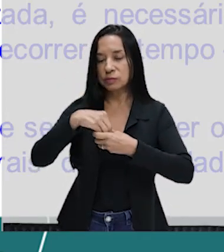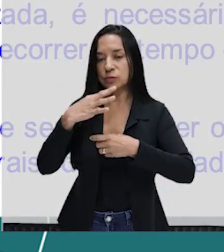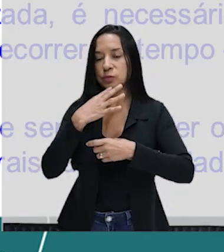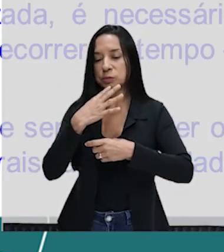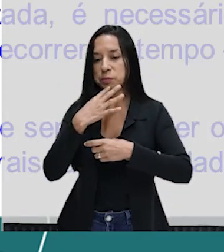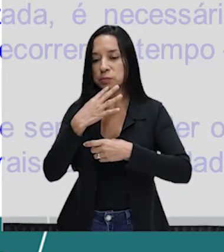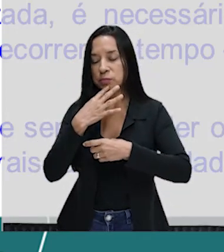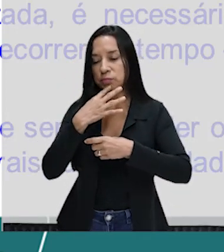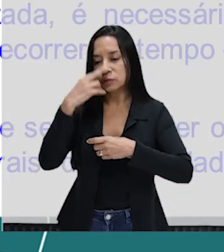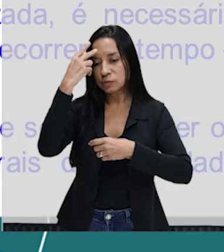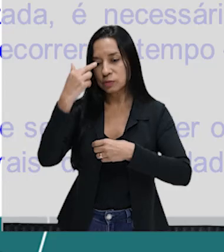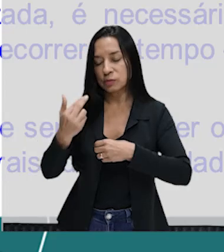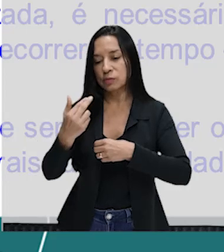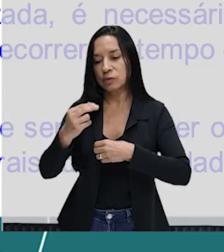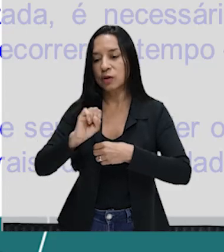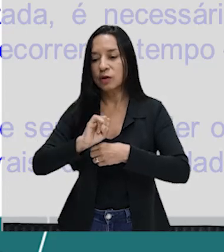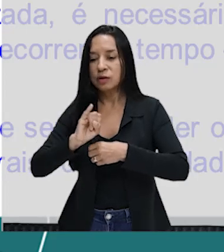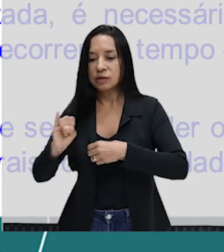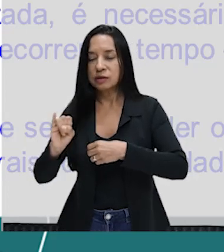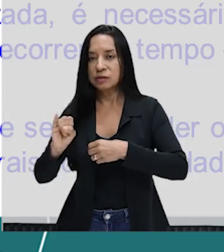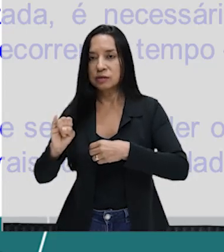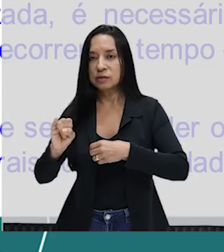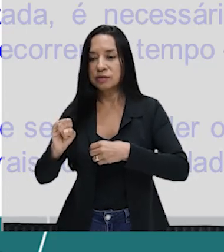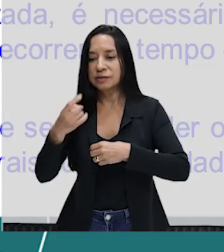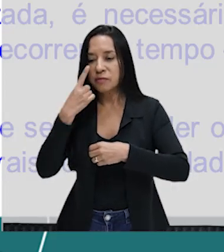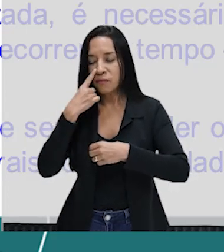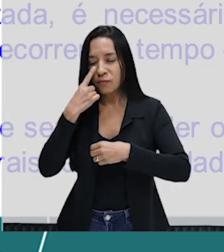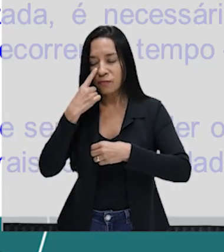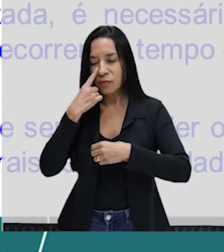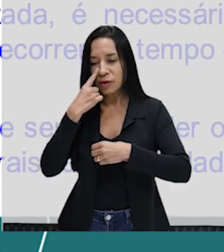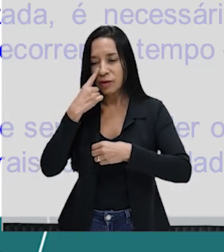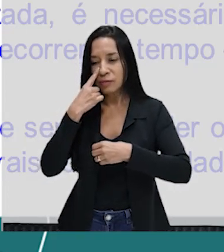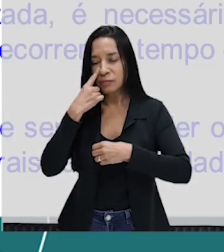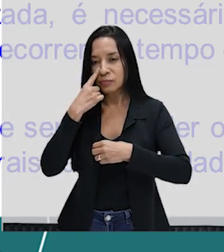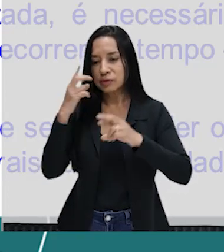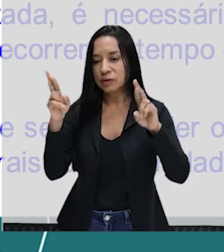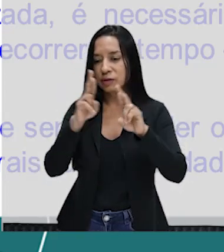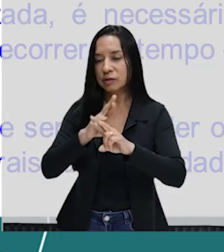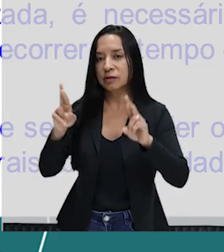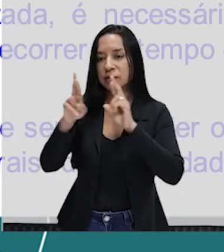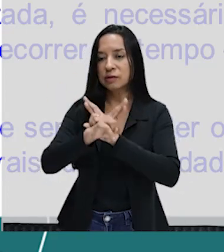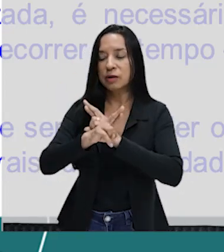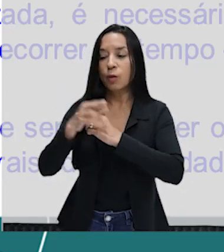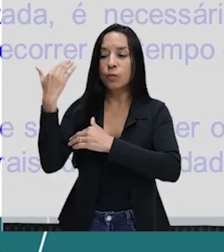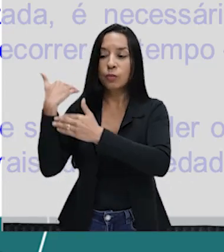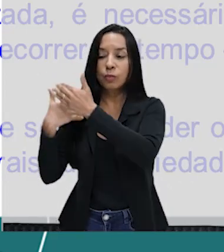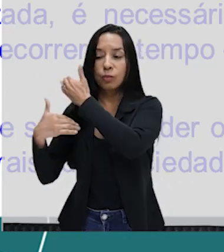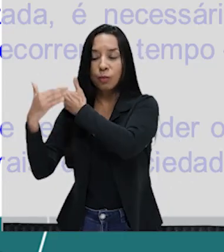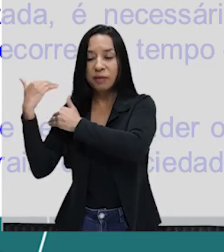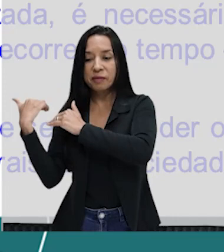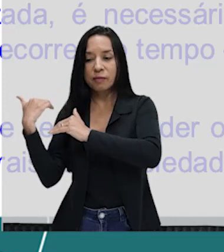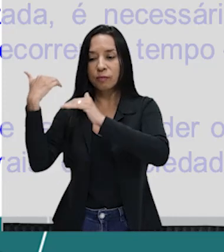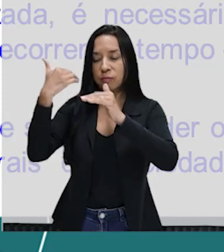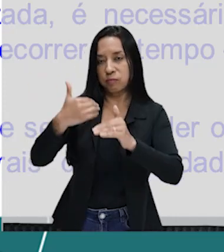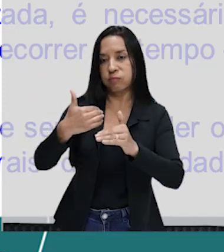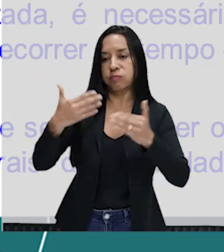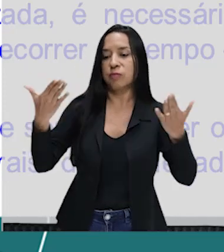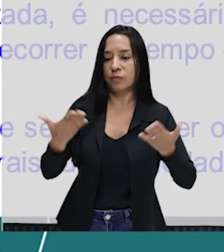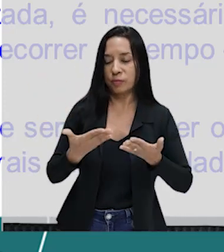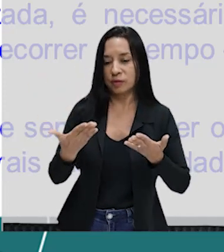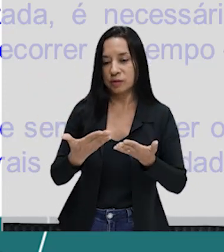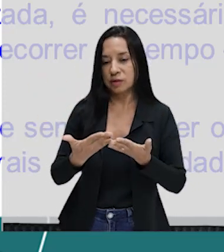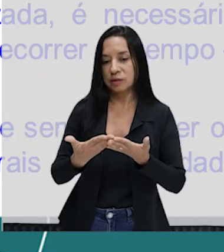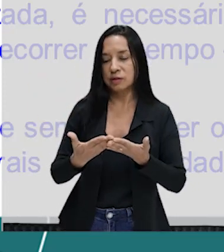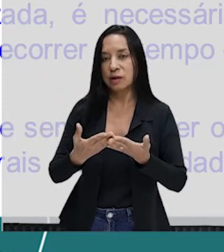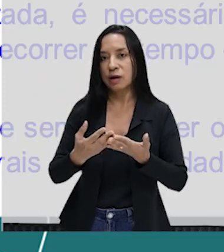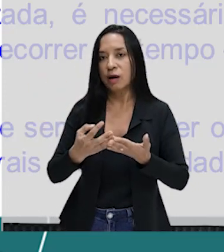analisarmos a relação entre o passado e o presente, nós vamos poder observar algumas pistas importantes para